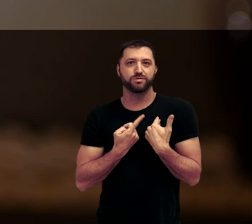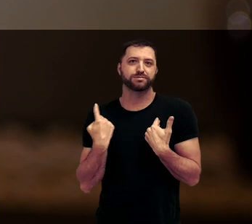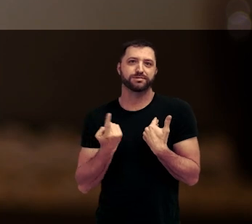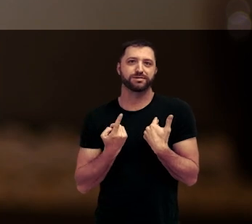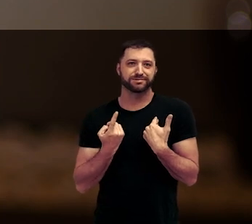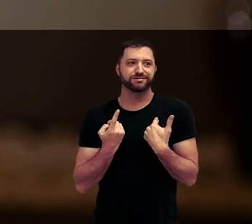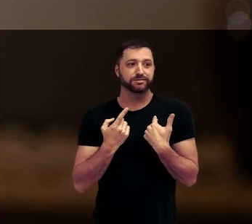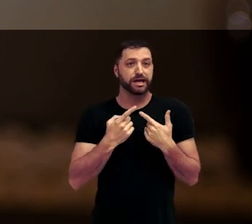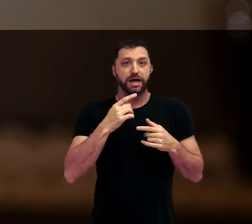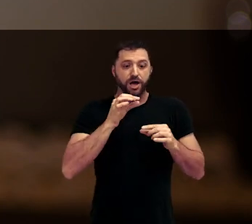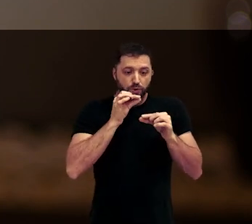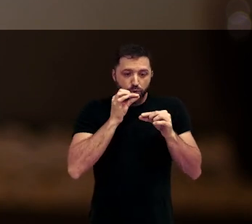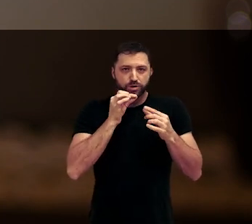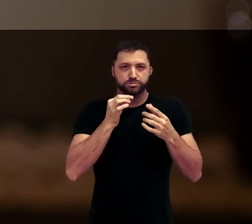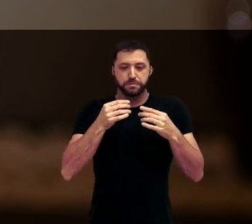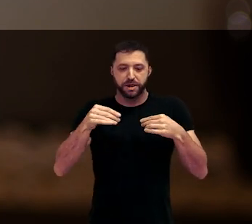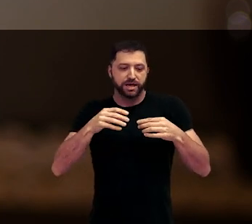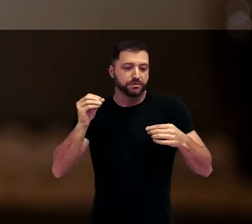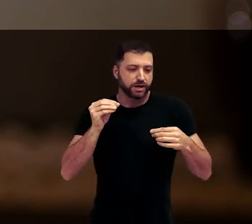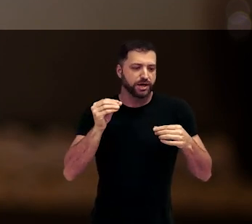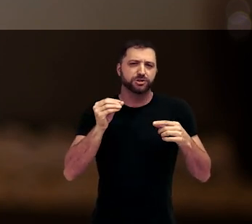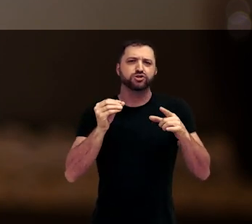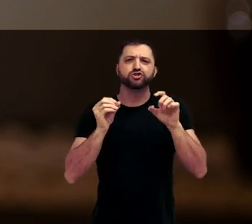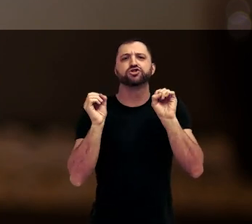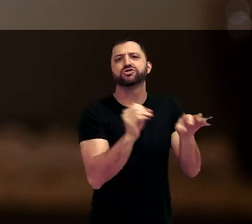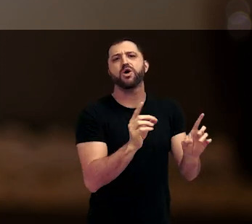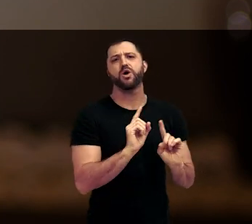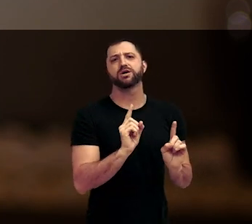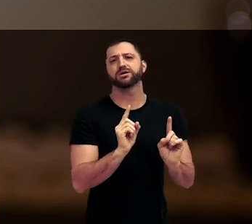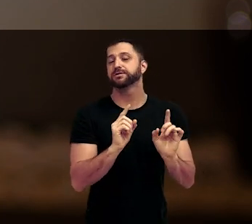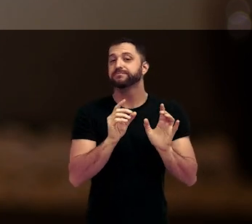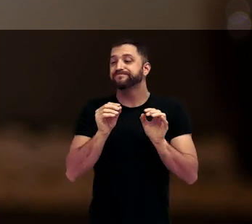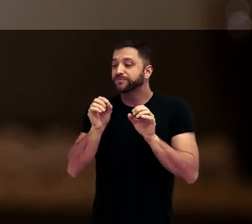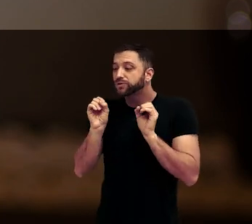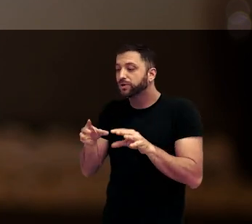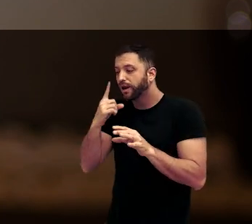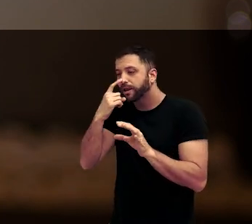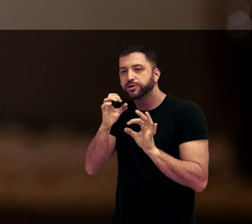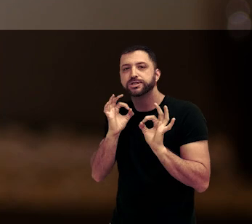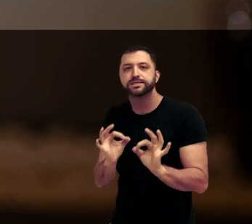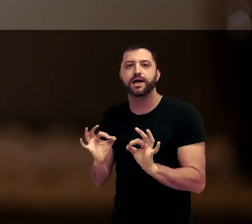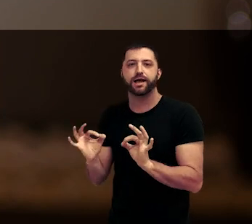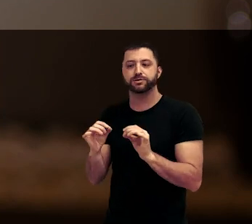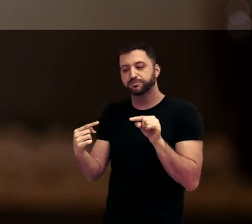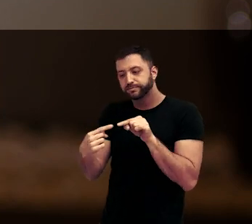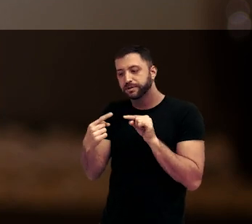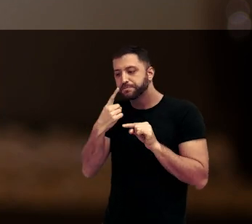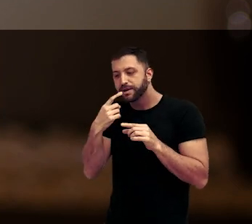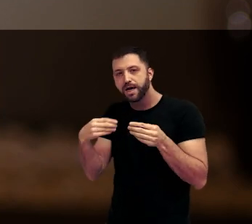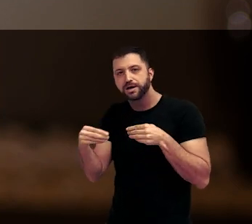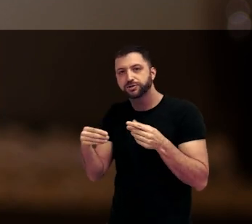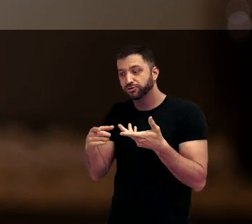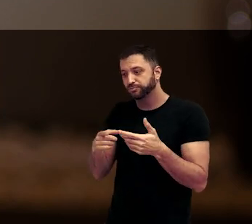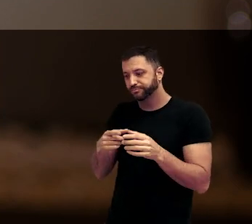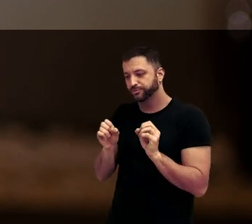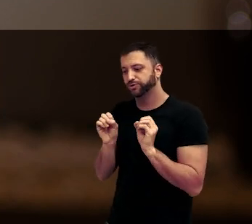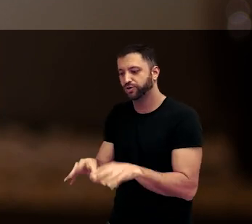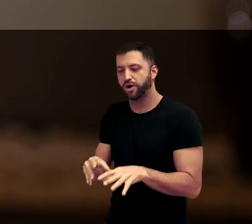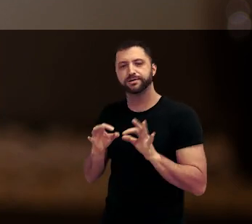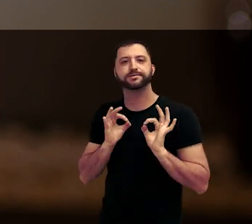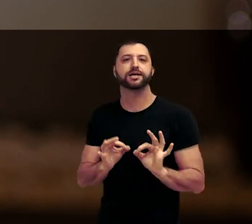usou, descartou no lixo. Quando você faz a sua parte, todo o ecossistema funciona.